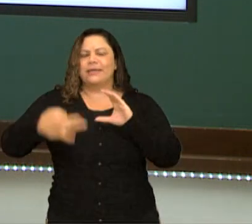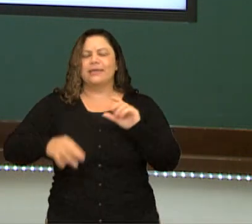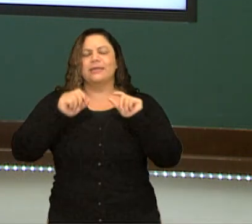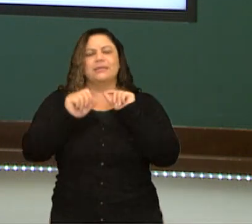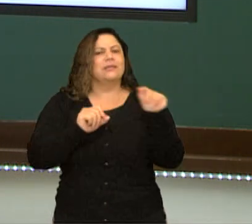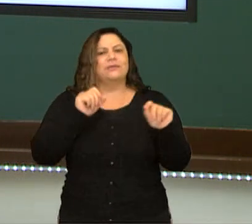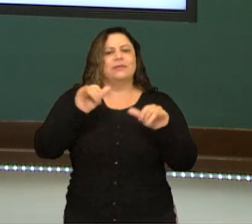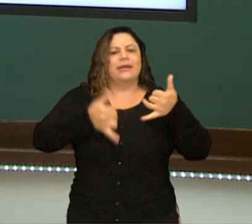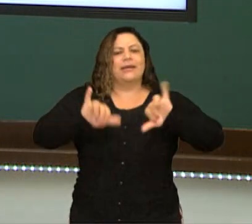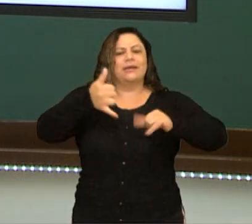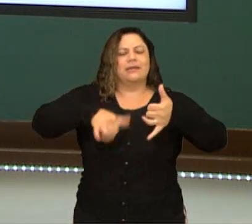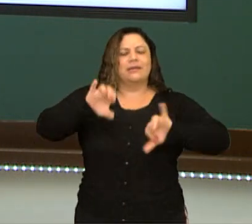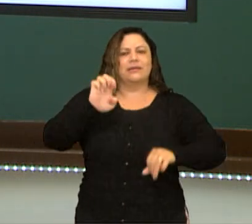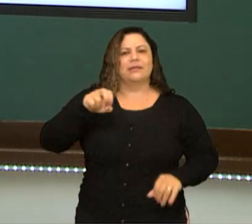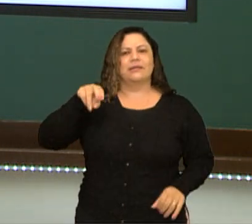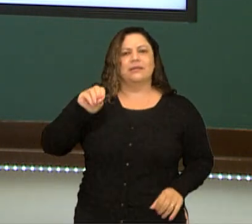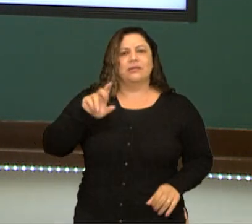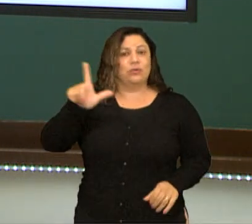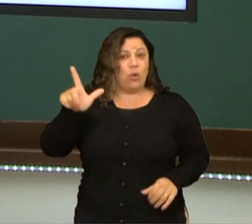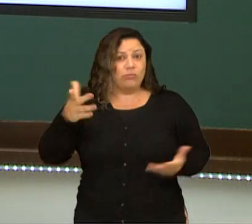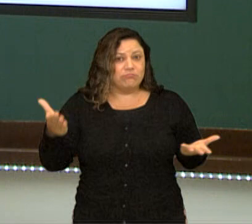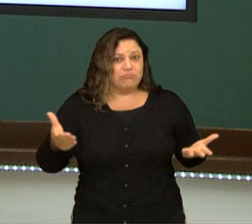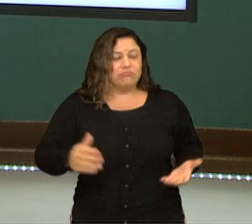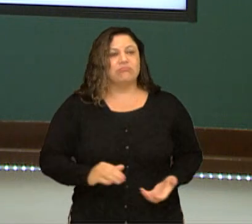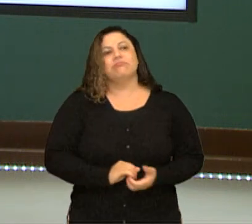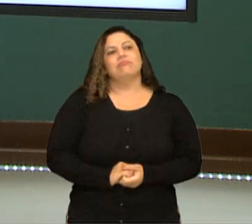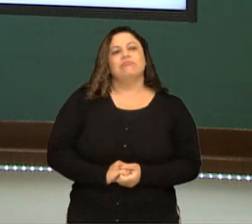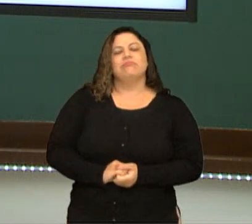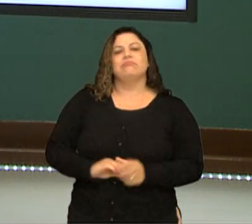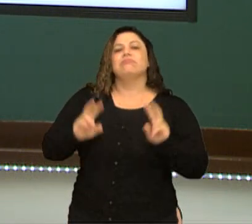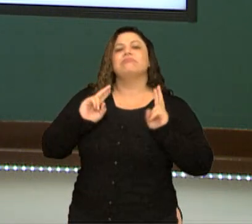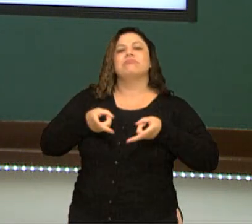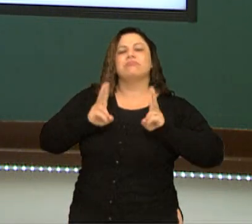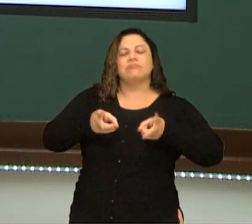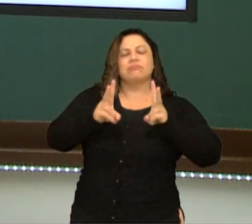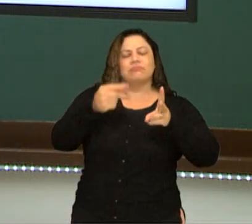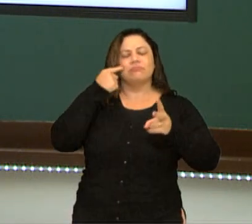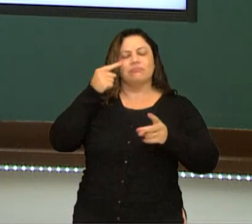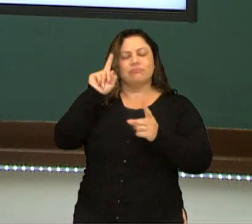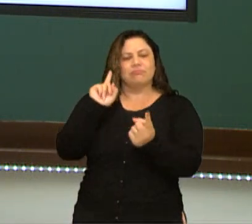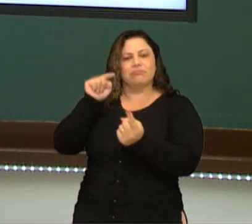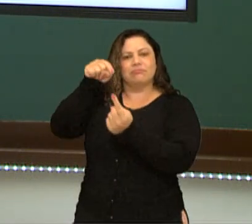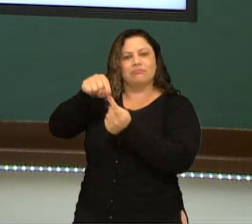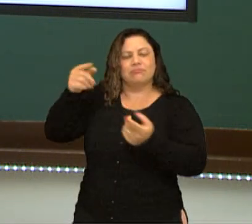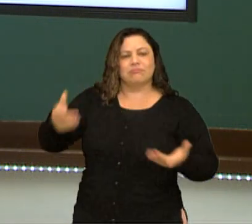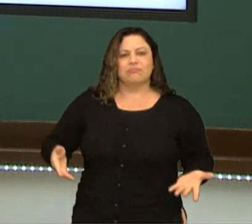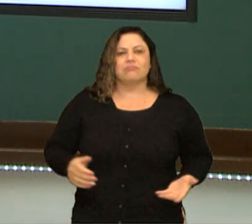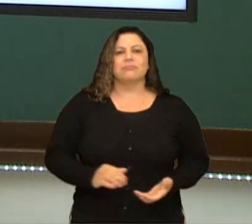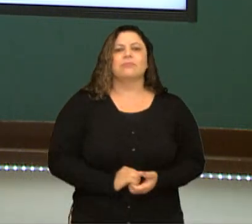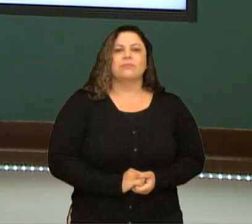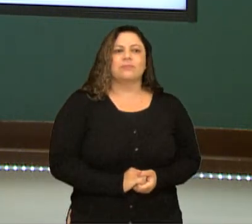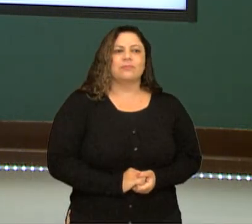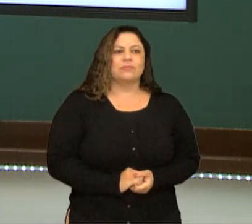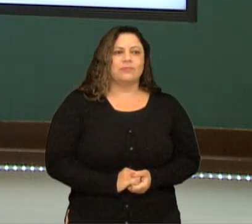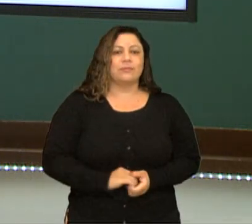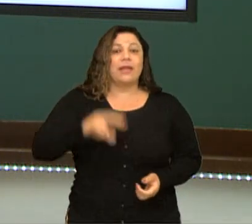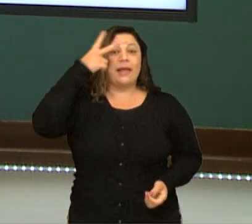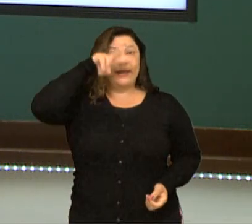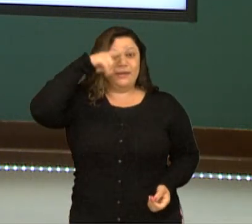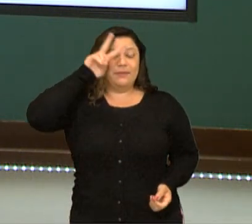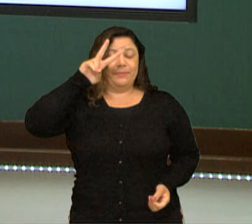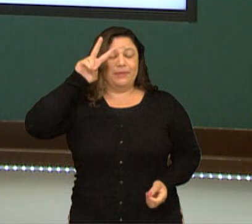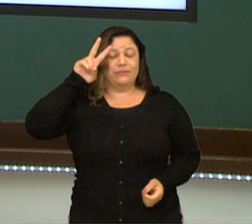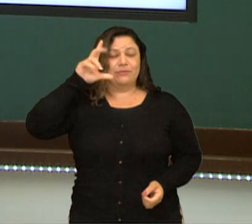função química enol? Vamos caminhar e vamos alcançar esses objetivos. Bom,